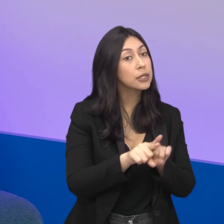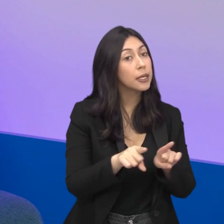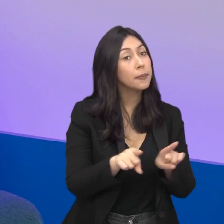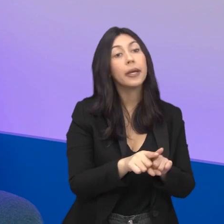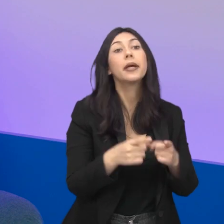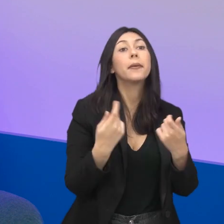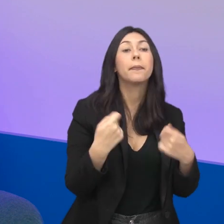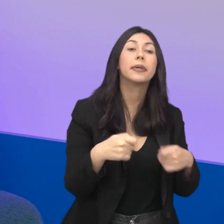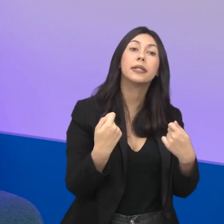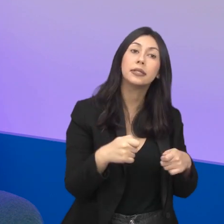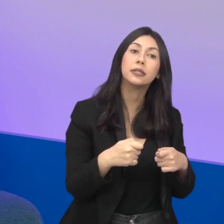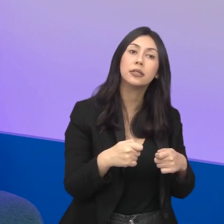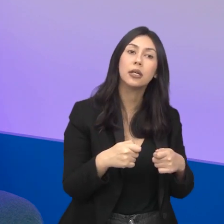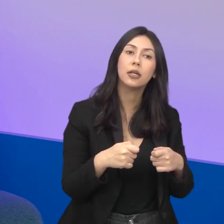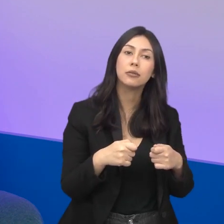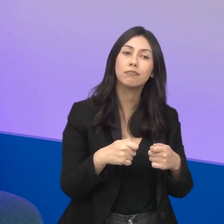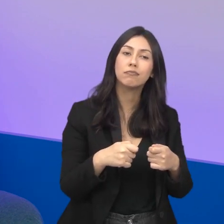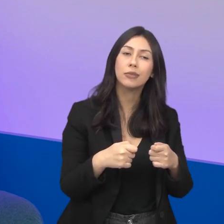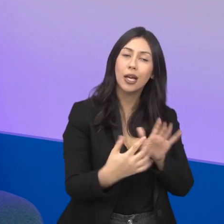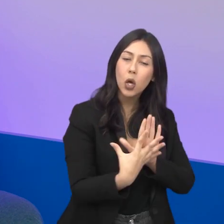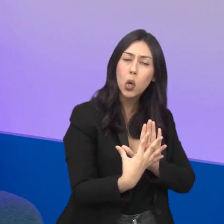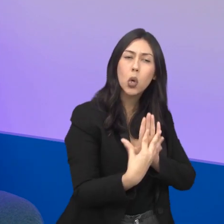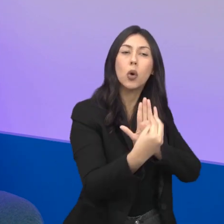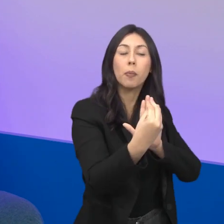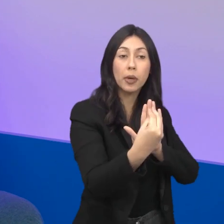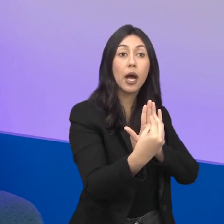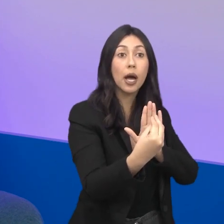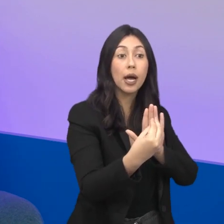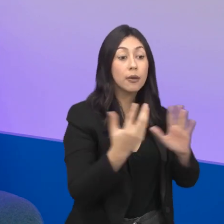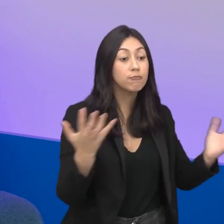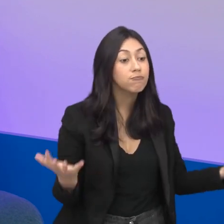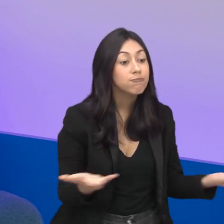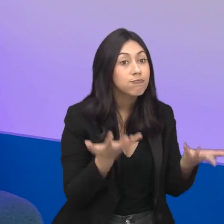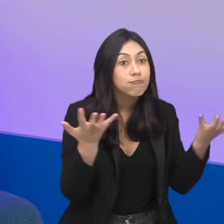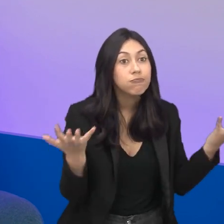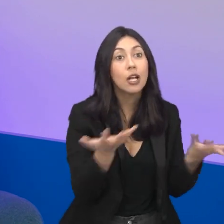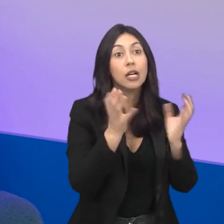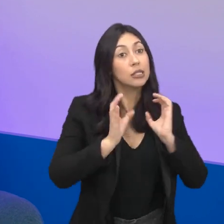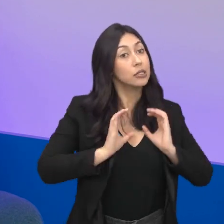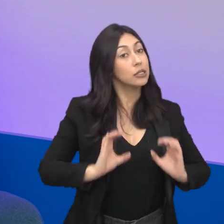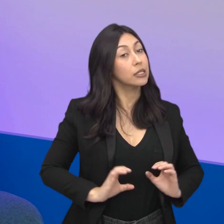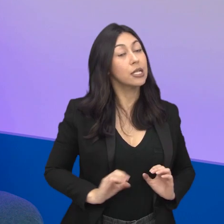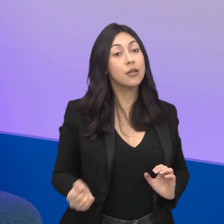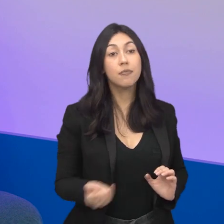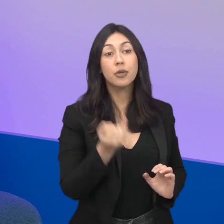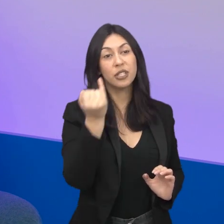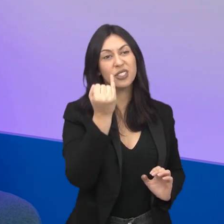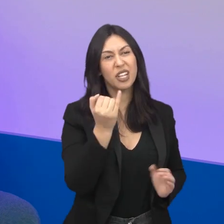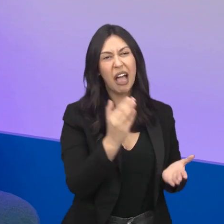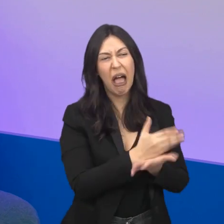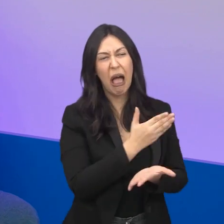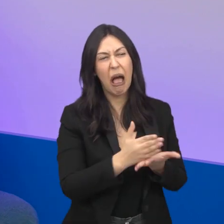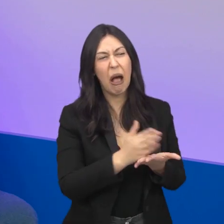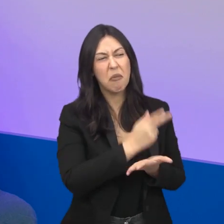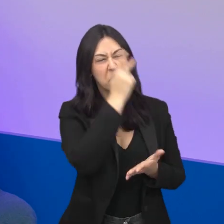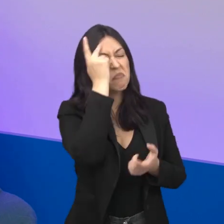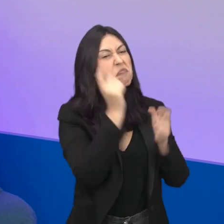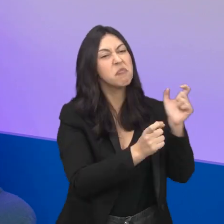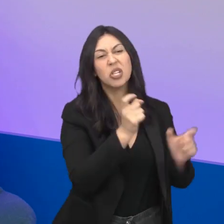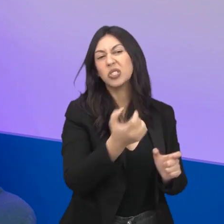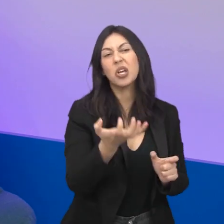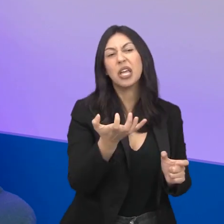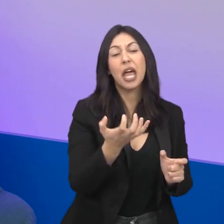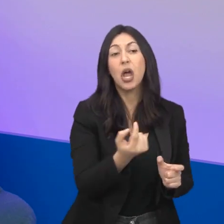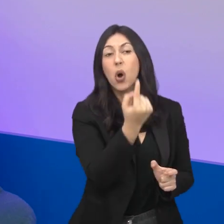legislativo, a gente deve liderar pelo exemplo, né? E estimular o processo de cidadania é muito importante. Tem político